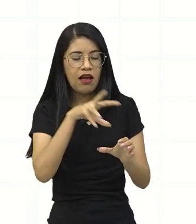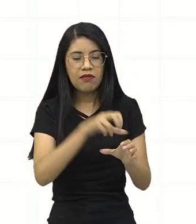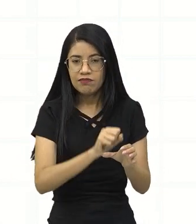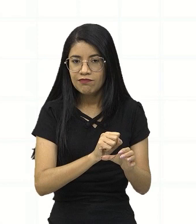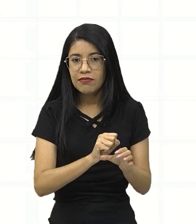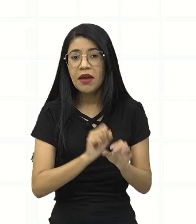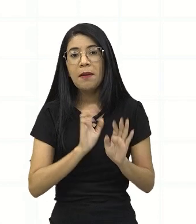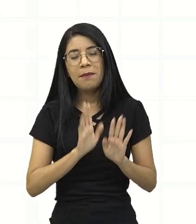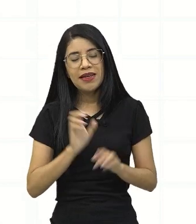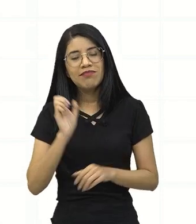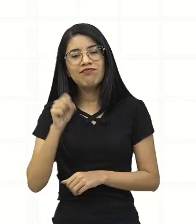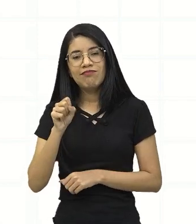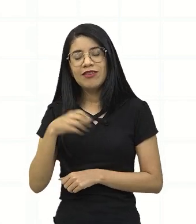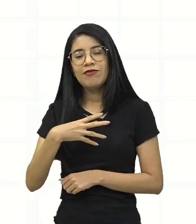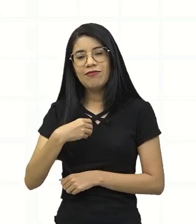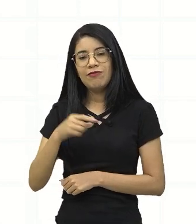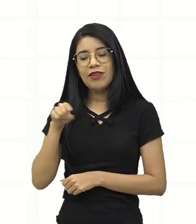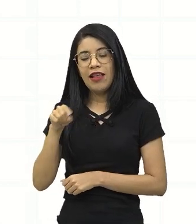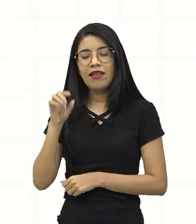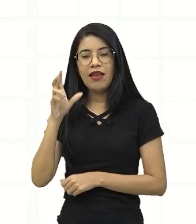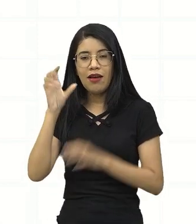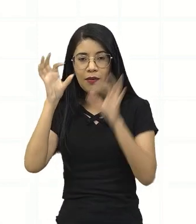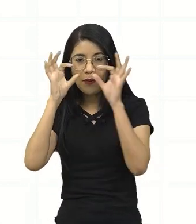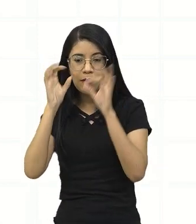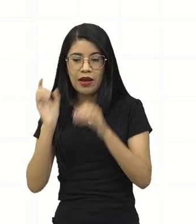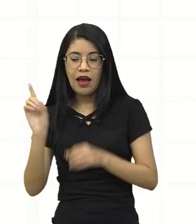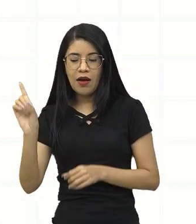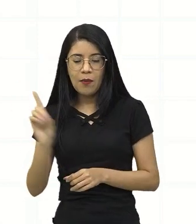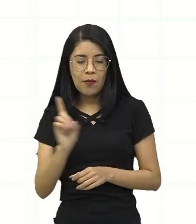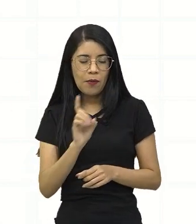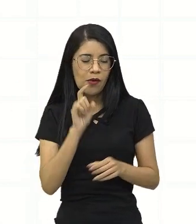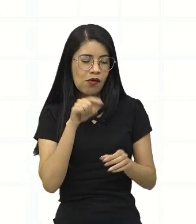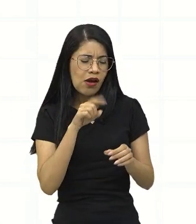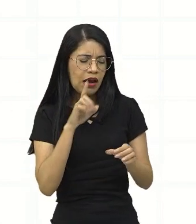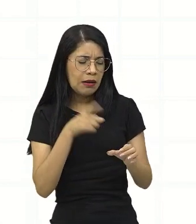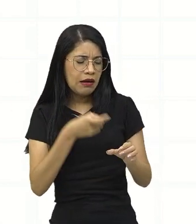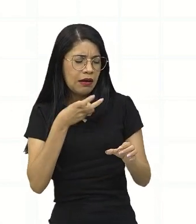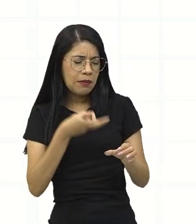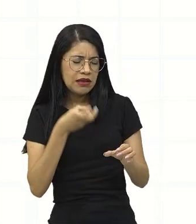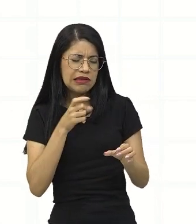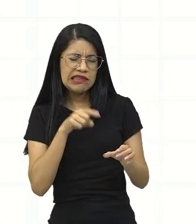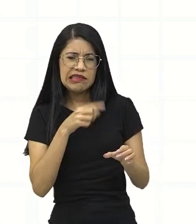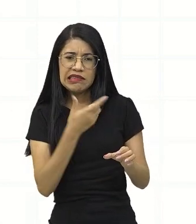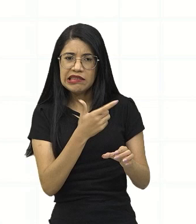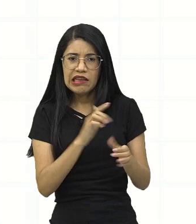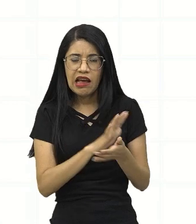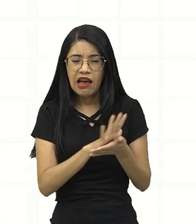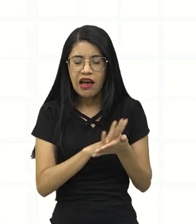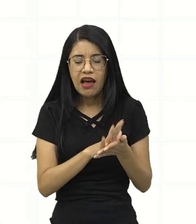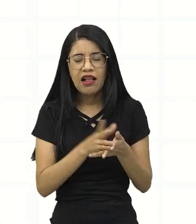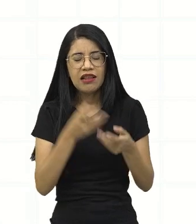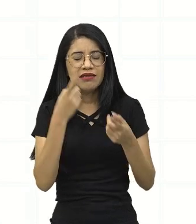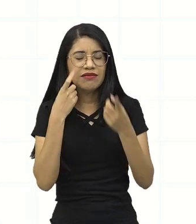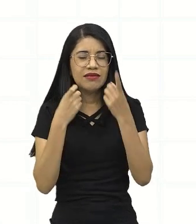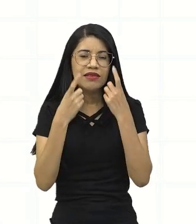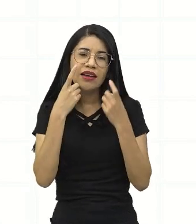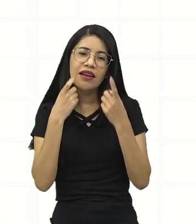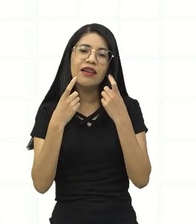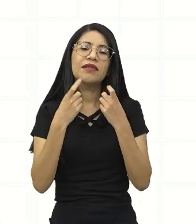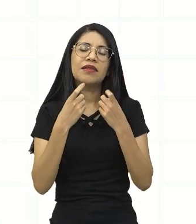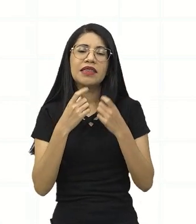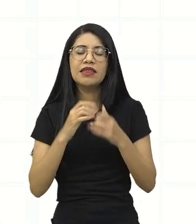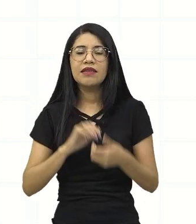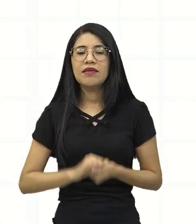os filhos da coruja. Ao regressar à toca, a triste mãe chorou amargamente o desastre e